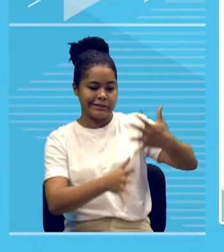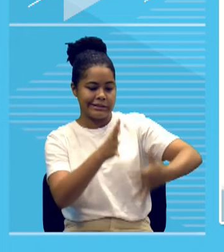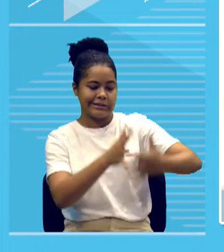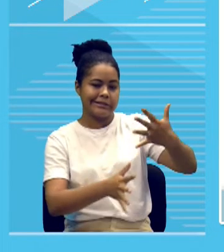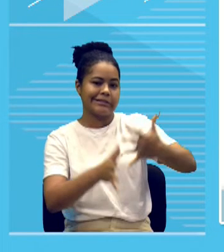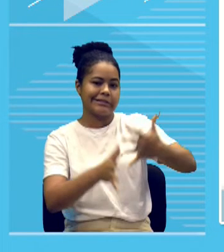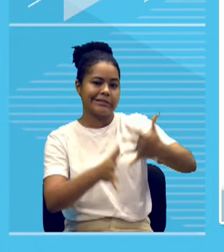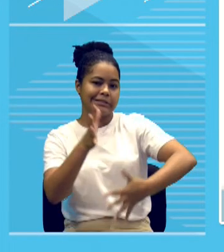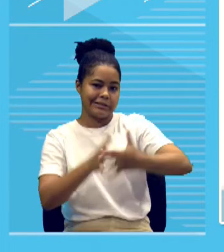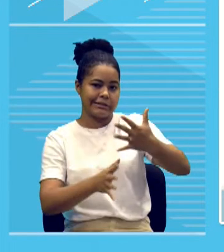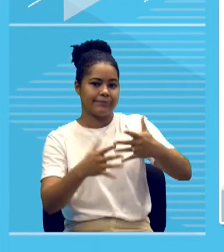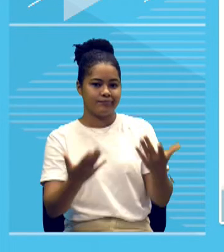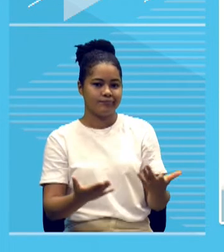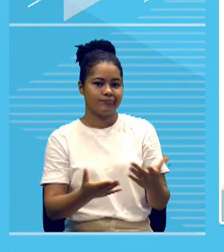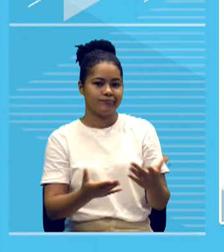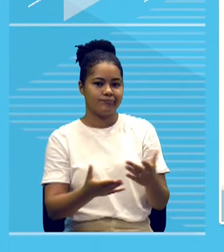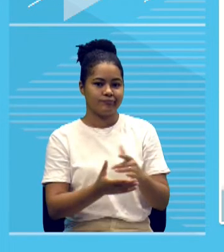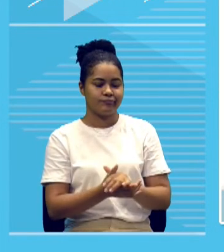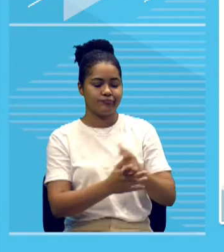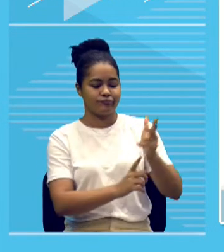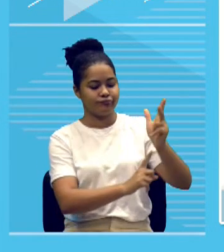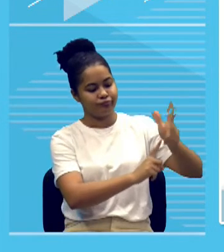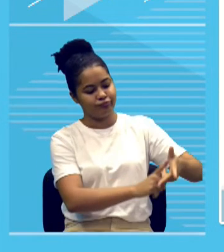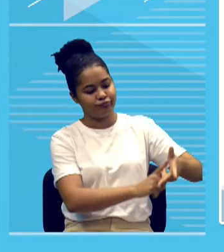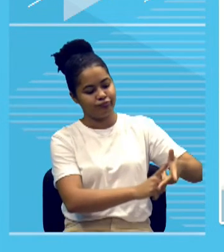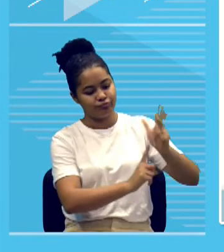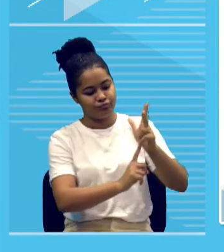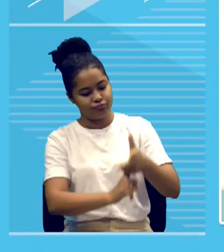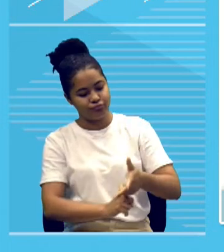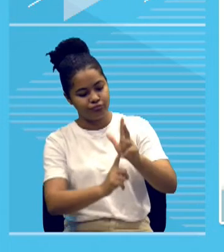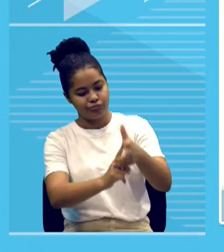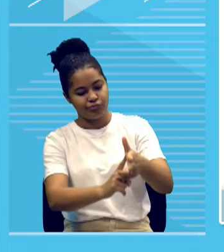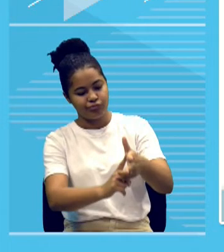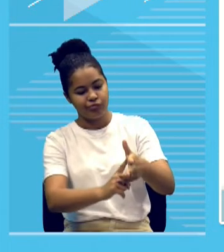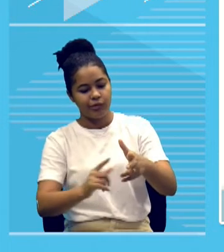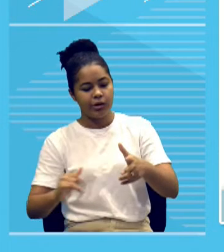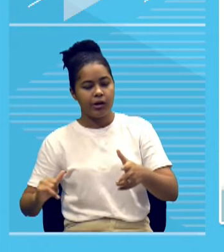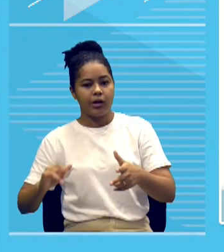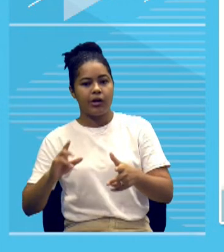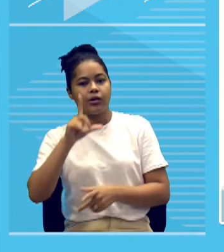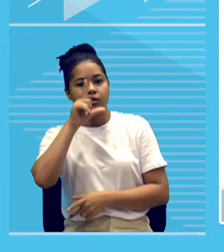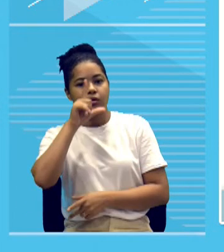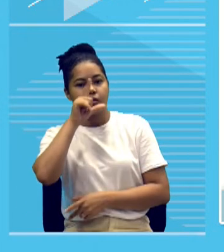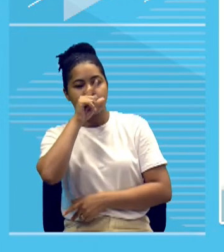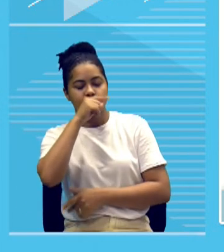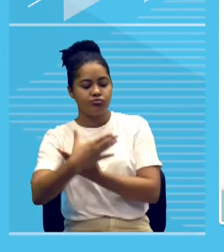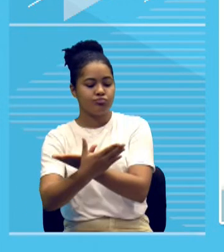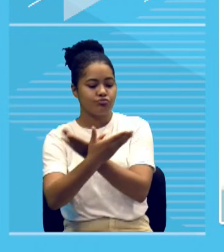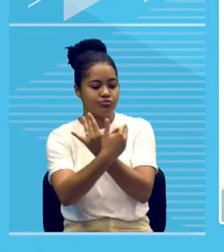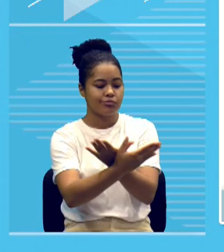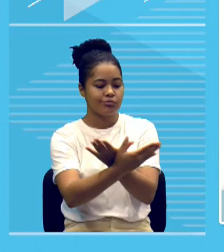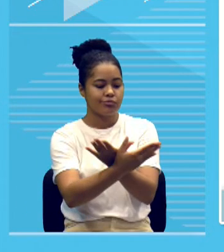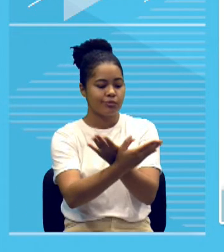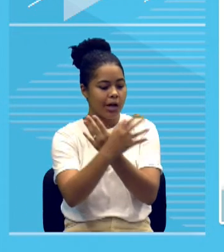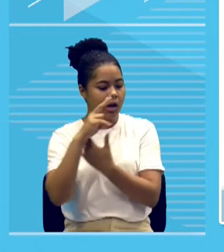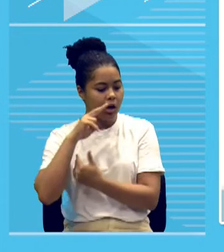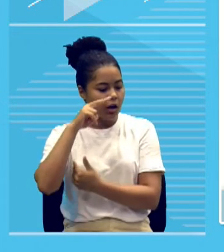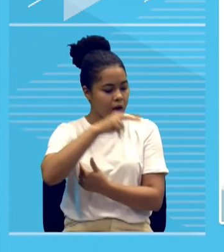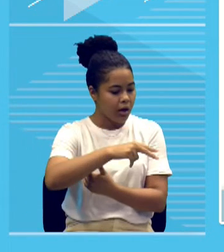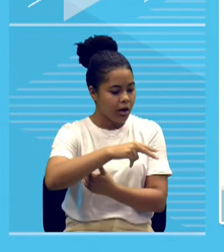aeros joga aquele bocado de bicho rodando um do lado do outro a barbicha toma um susto